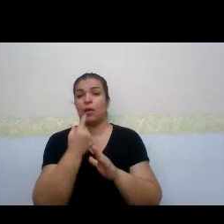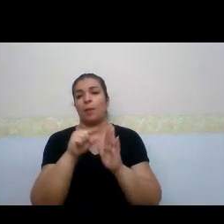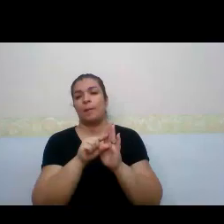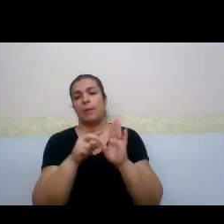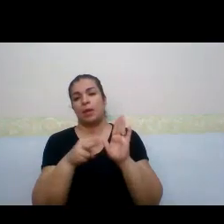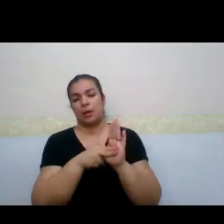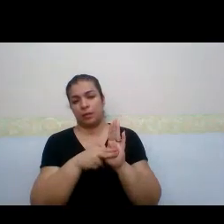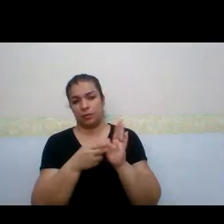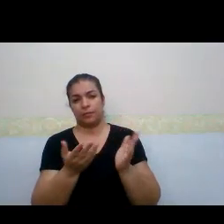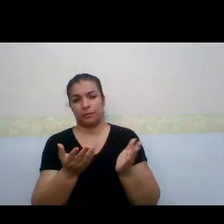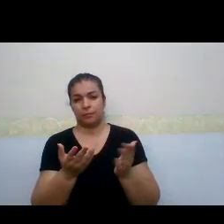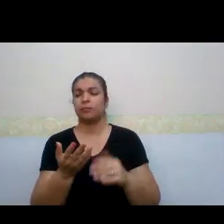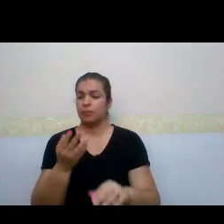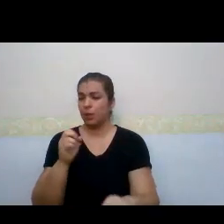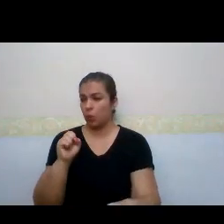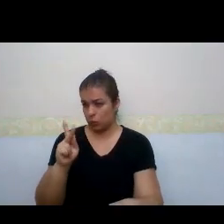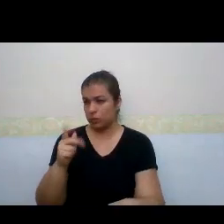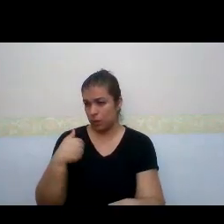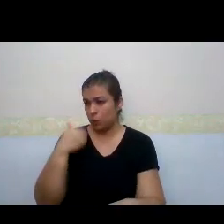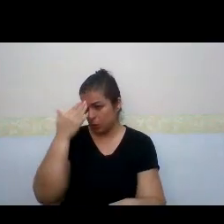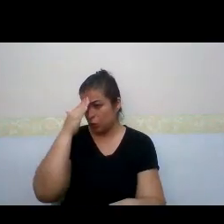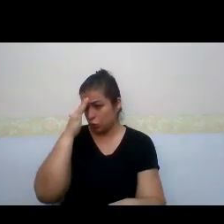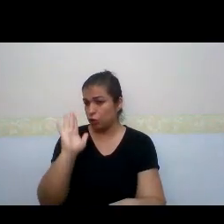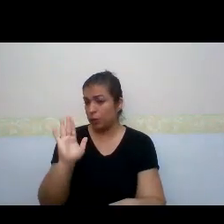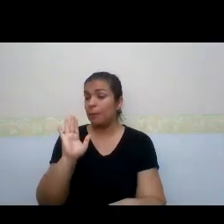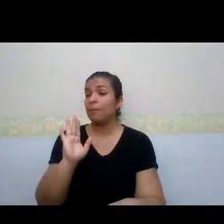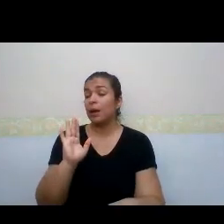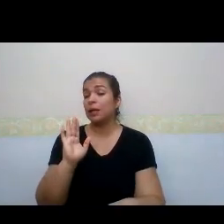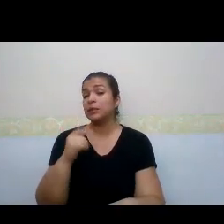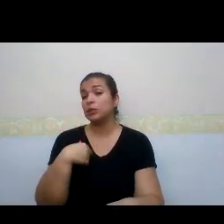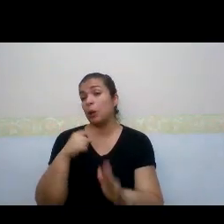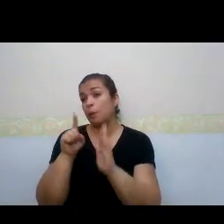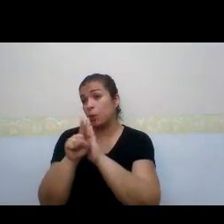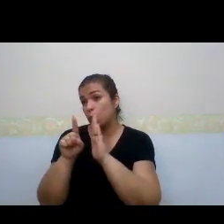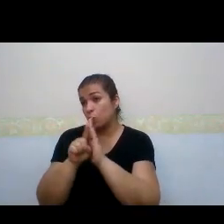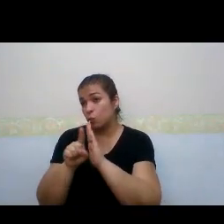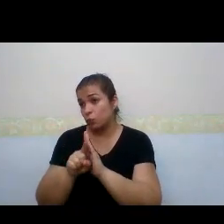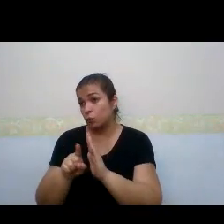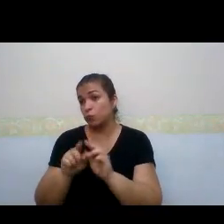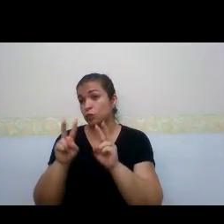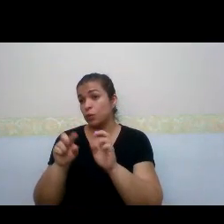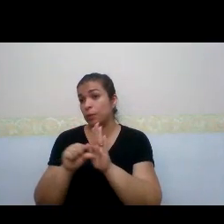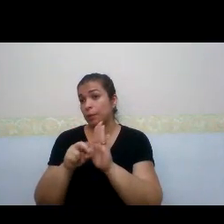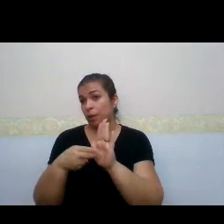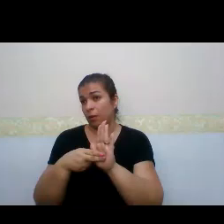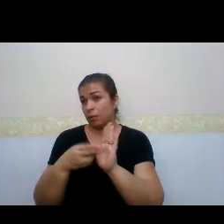Tá, aí, sim, ok, essa parte eu entendi, mas é porque eu ainda tinha mais perguntas para fazer sobre a ementa.